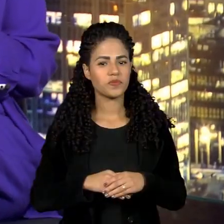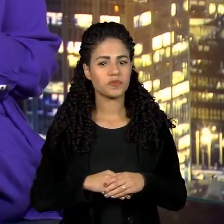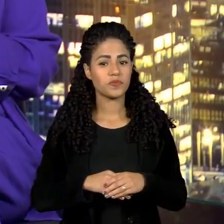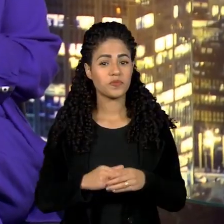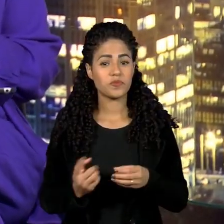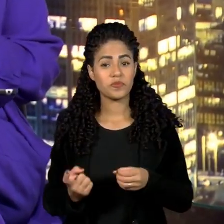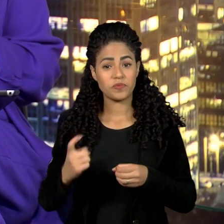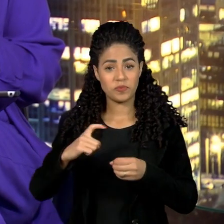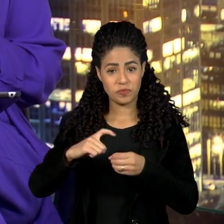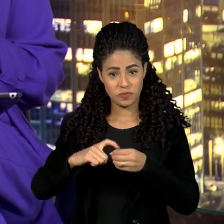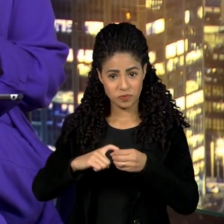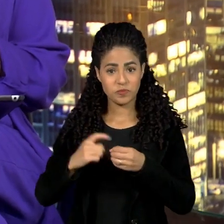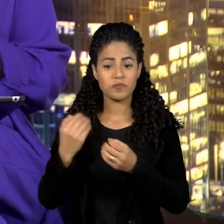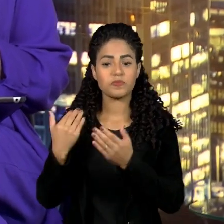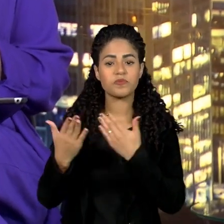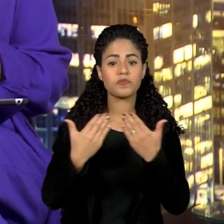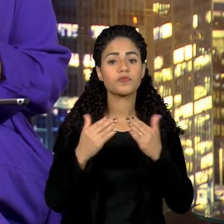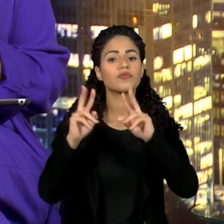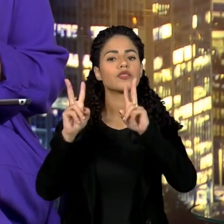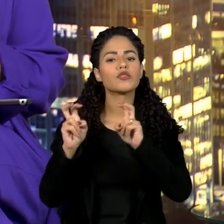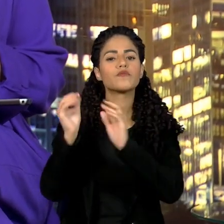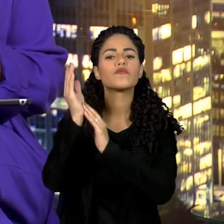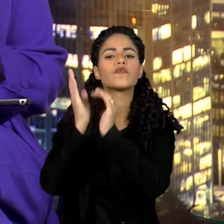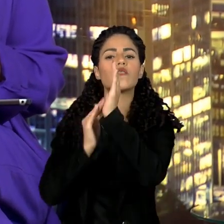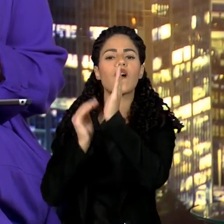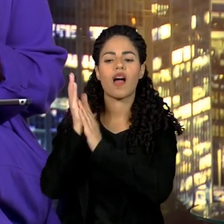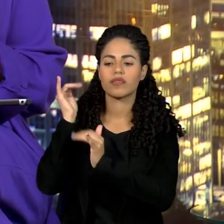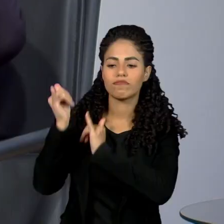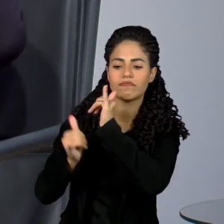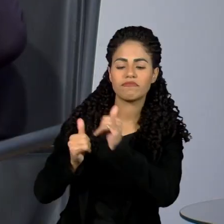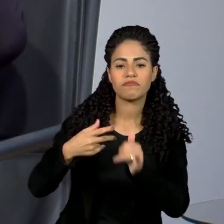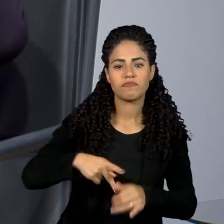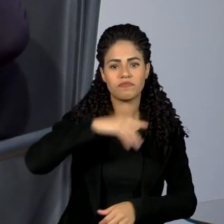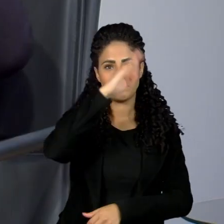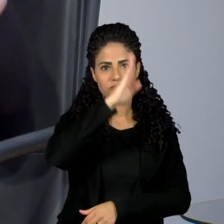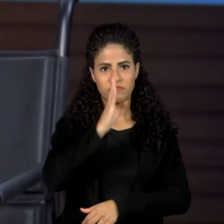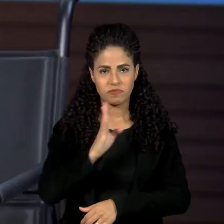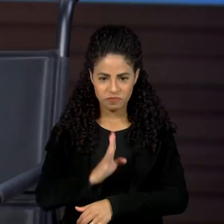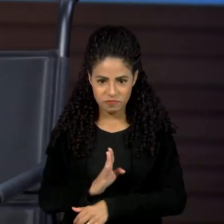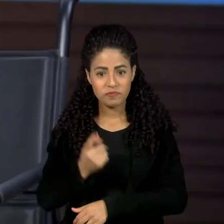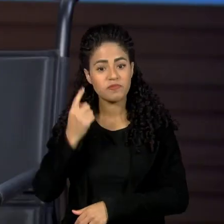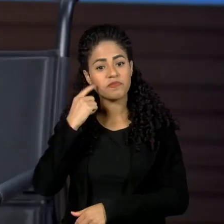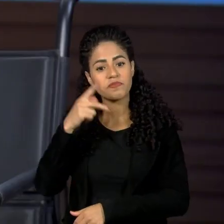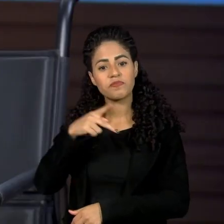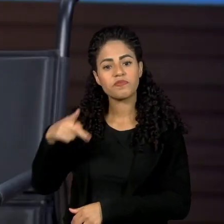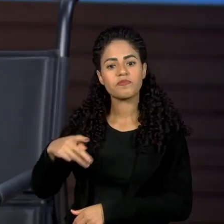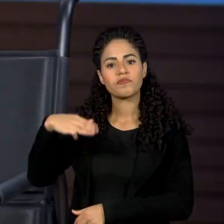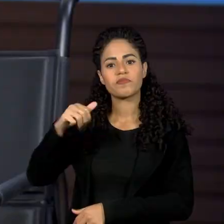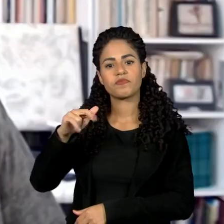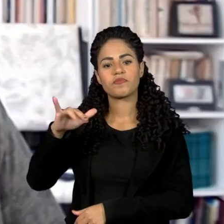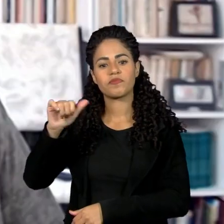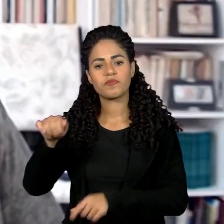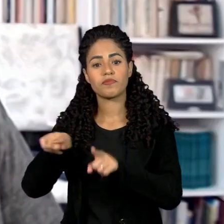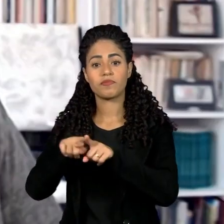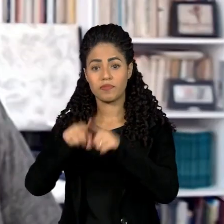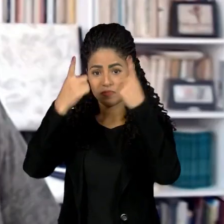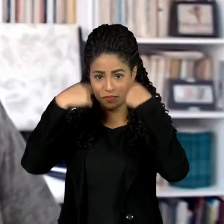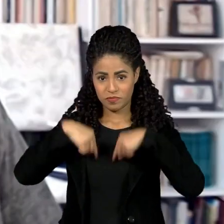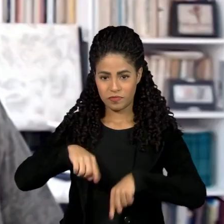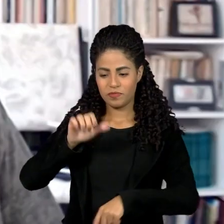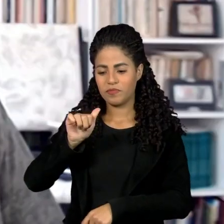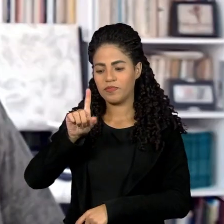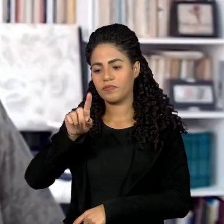Voltamos a conversar sobre folclore brasileiro com a antropóloga Maria Celeste Mira, a historiadora Adriana Salai e o jornalista